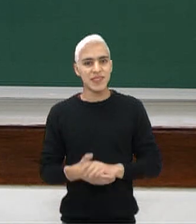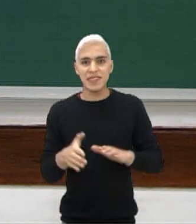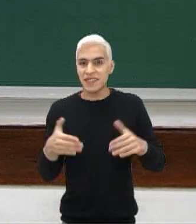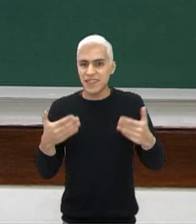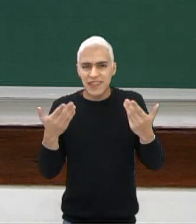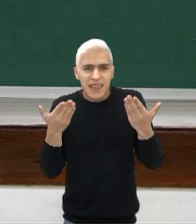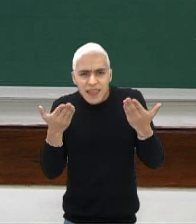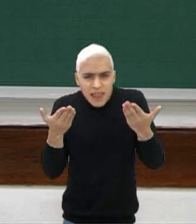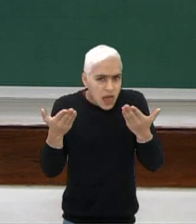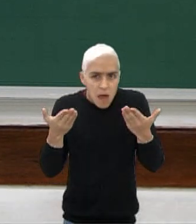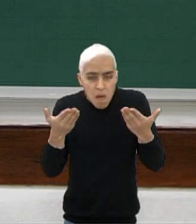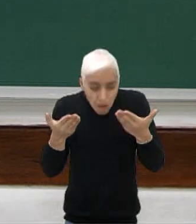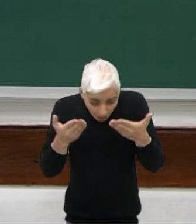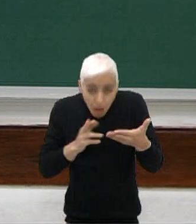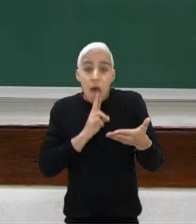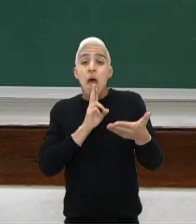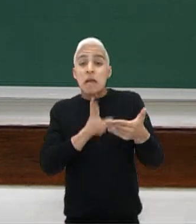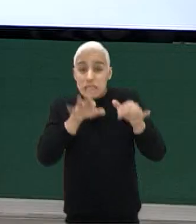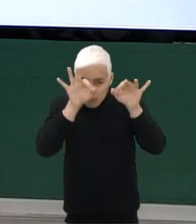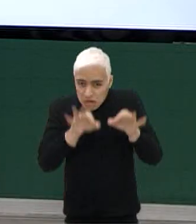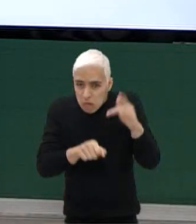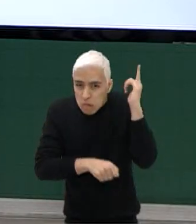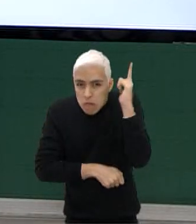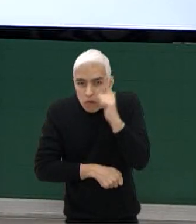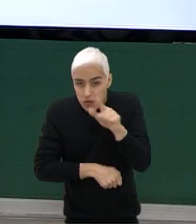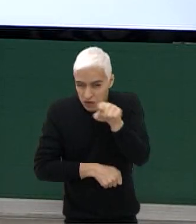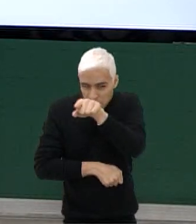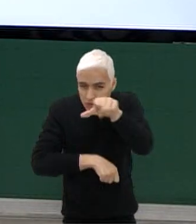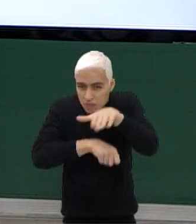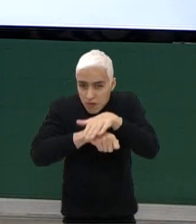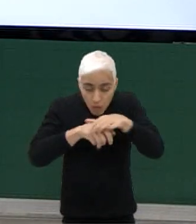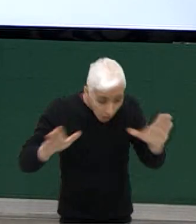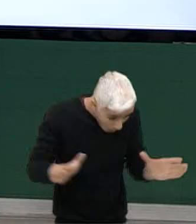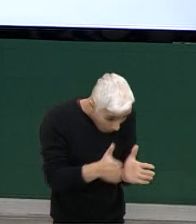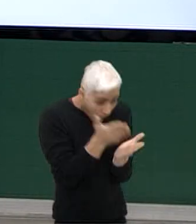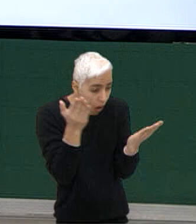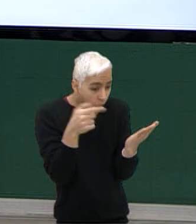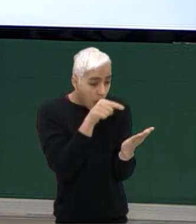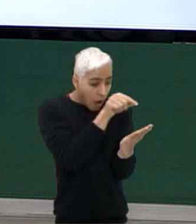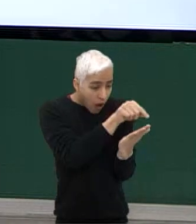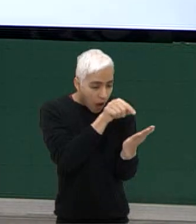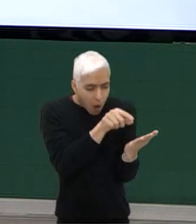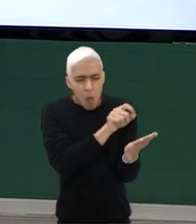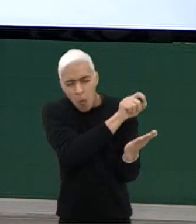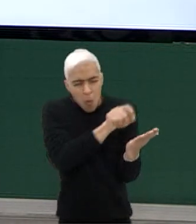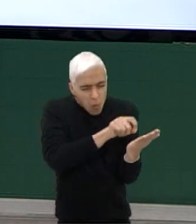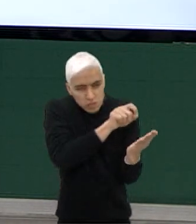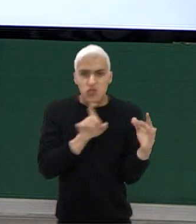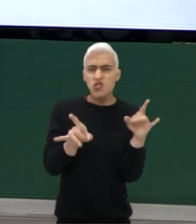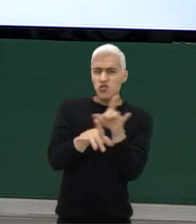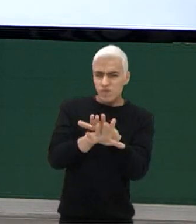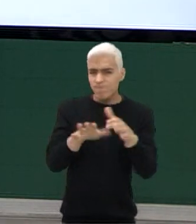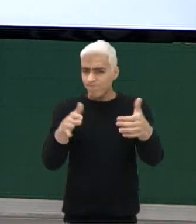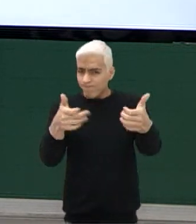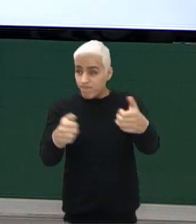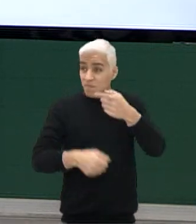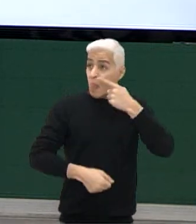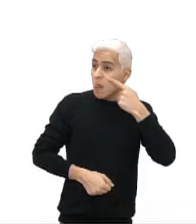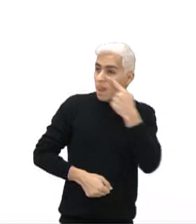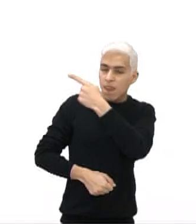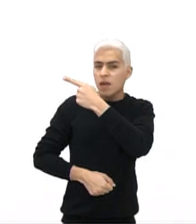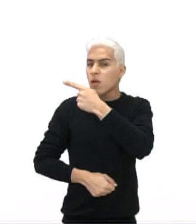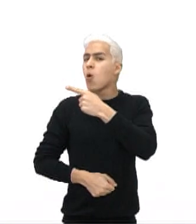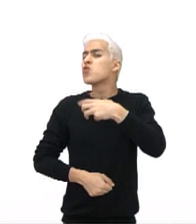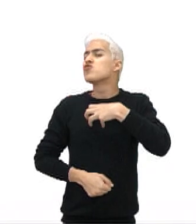Então, conseguiram chegar à resposta? Viram aí nas anotações de vocês, lá nos sinais de pontuação? Vamos ver. Neste caso,